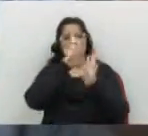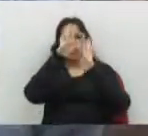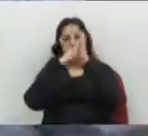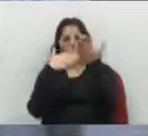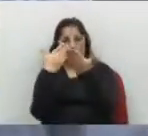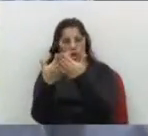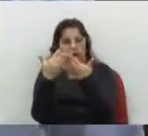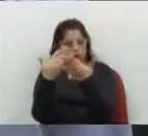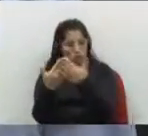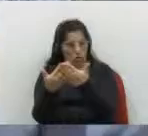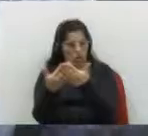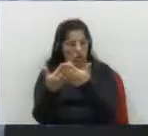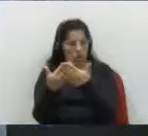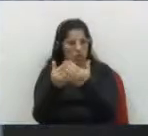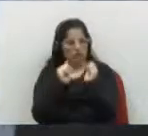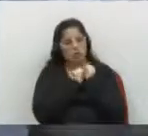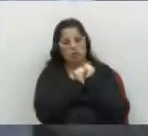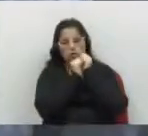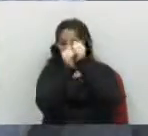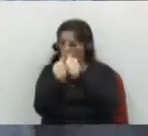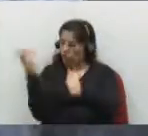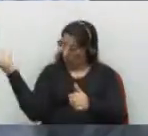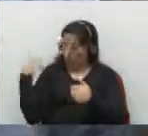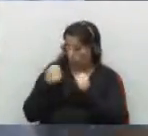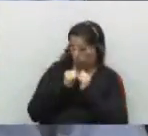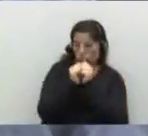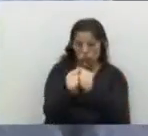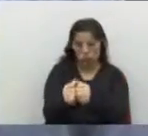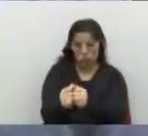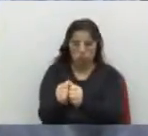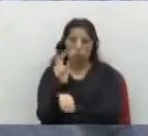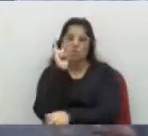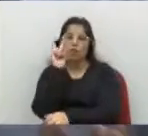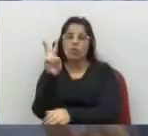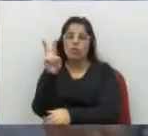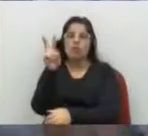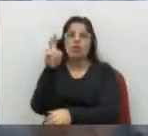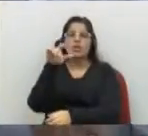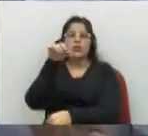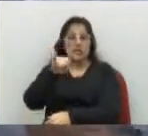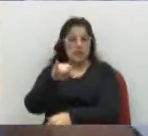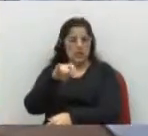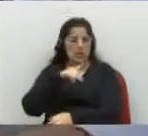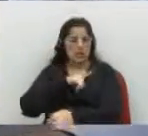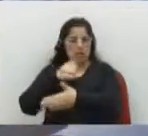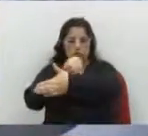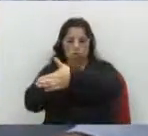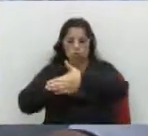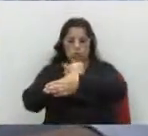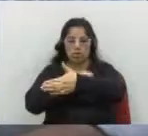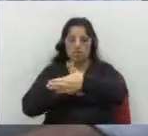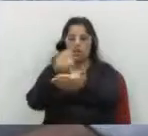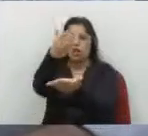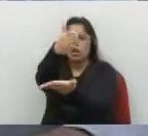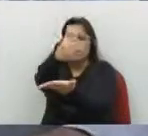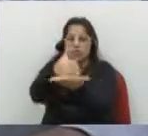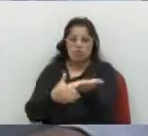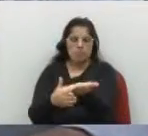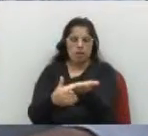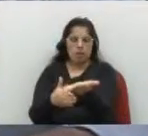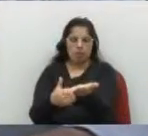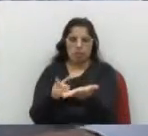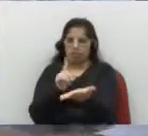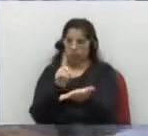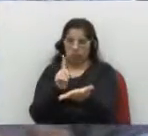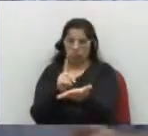juntos, gostaria de convidá-la para ir se tem separação da cozinha. A cozinha é assim, ó. Pessoal, esse pessoal é